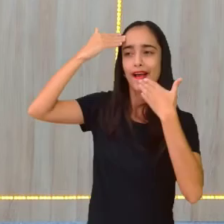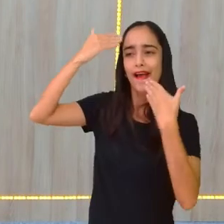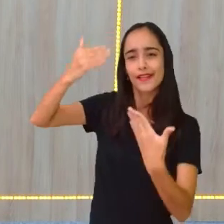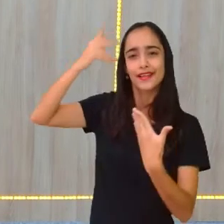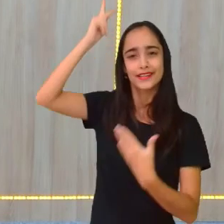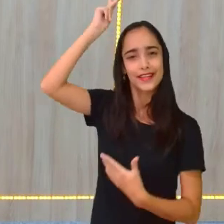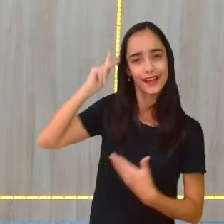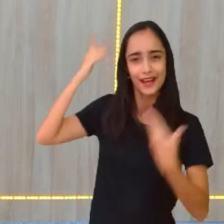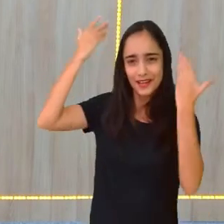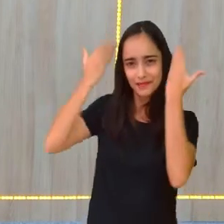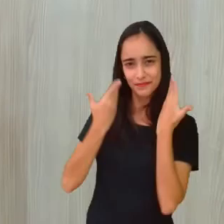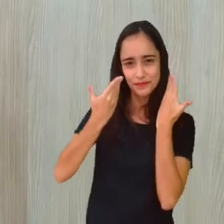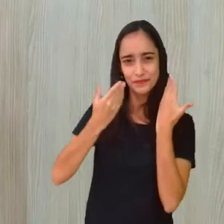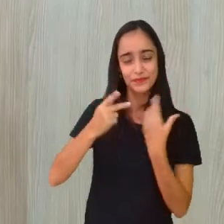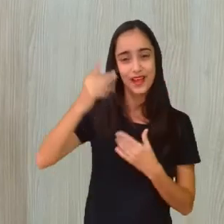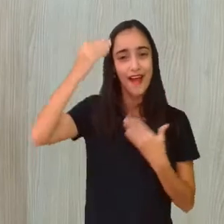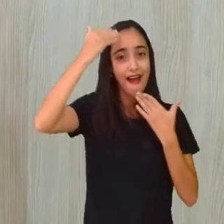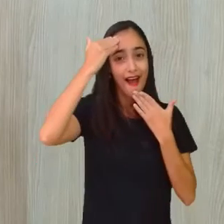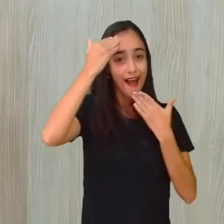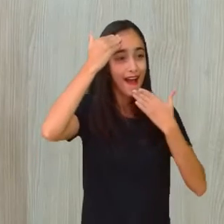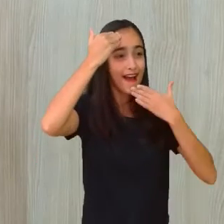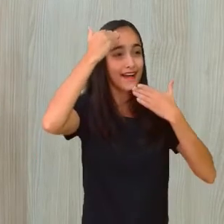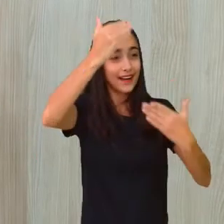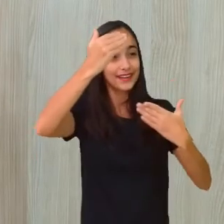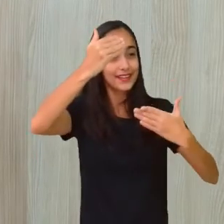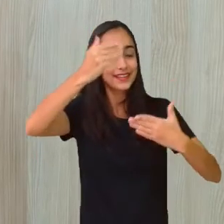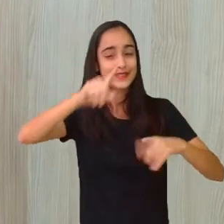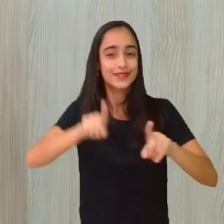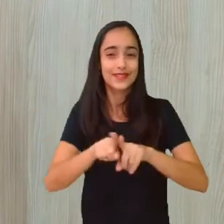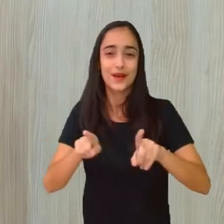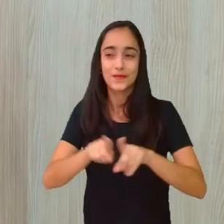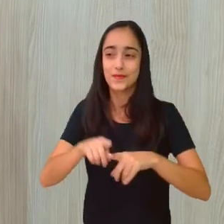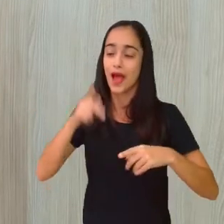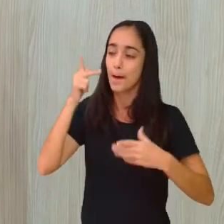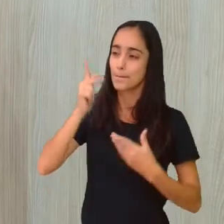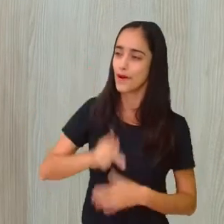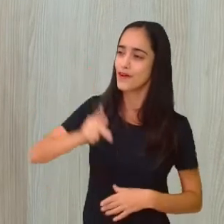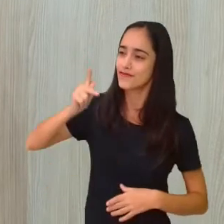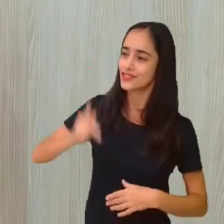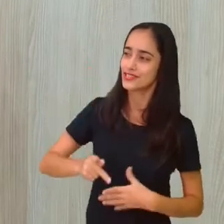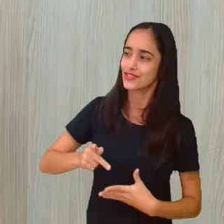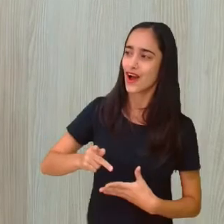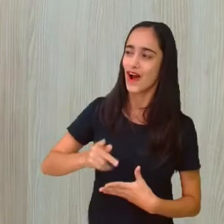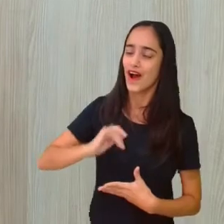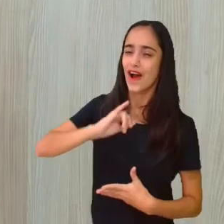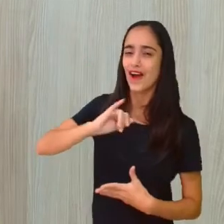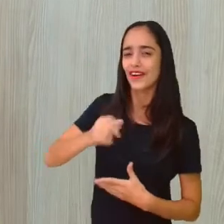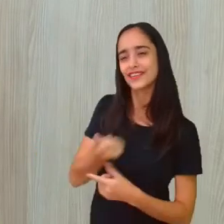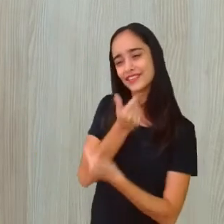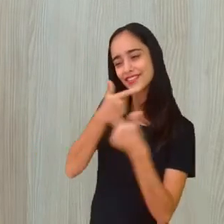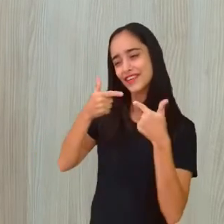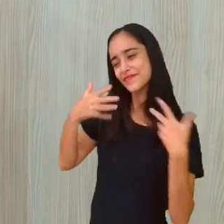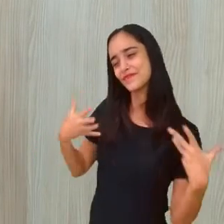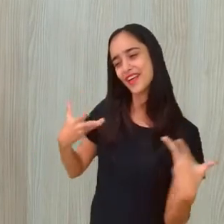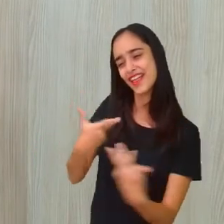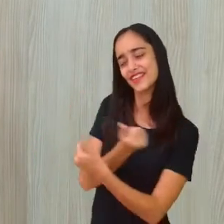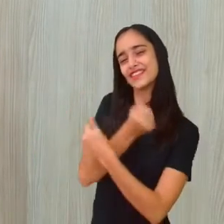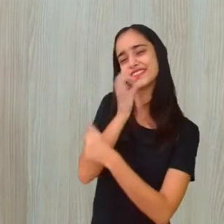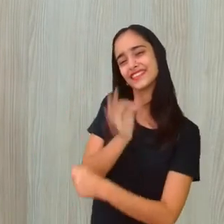Karen, agradecer a simpaticíssima professora Gina. Olha que sorriso maravilhoso.